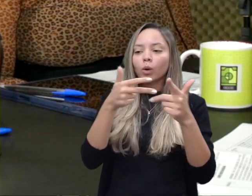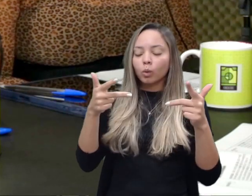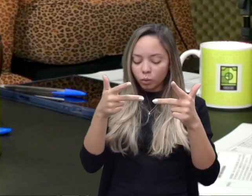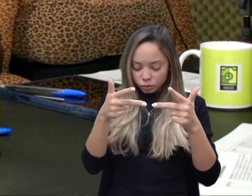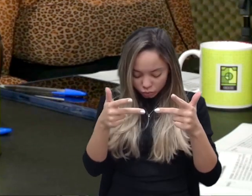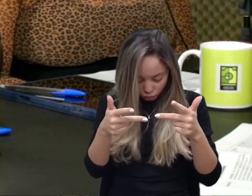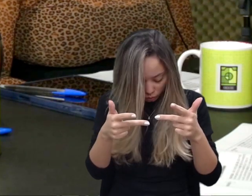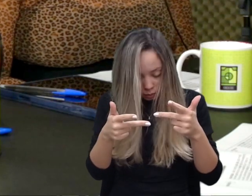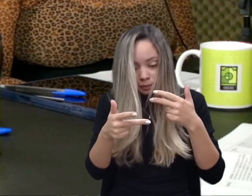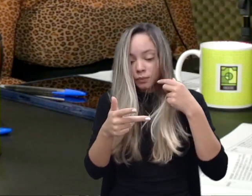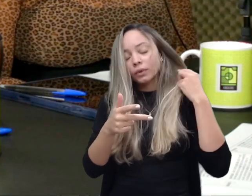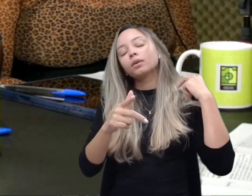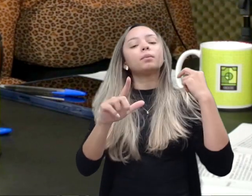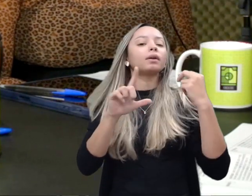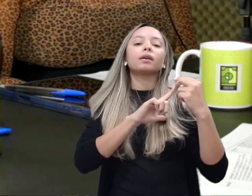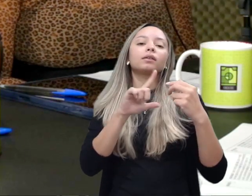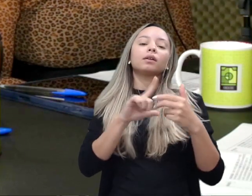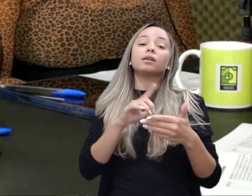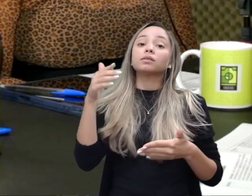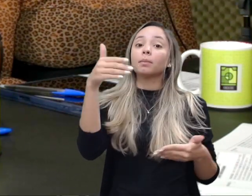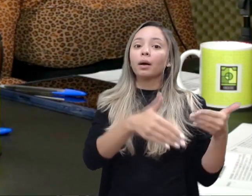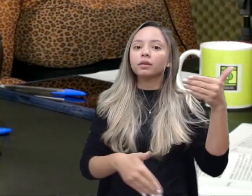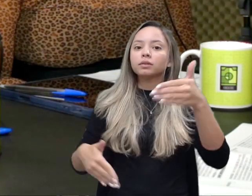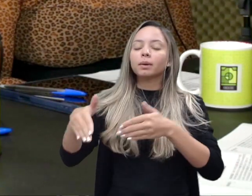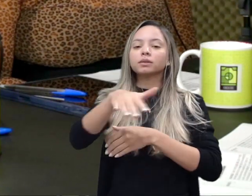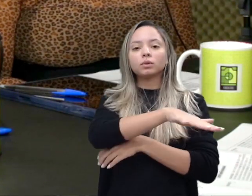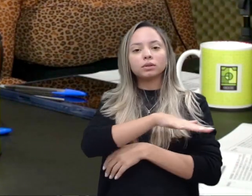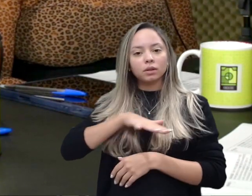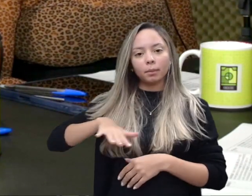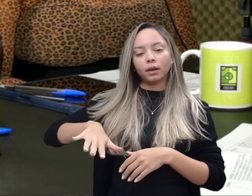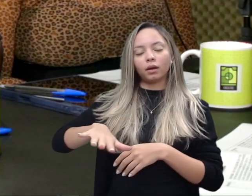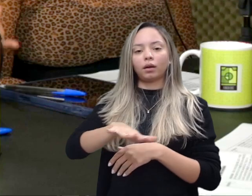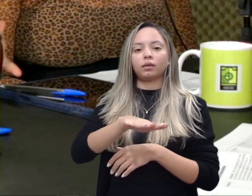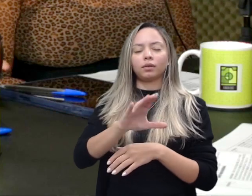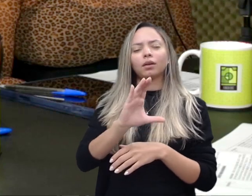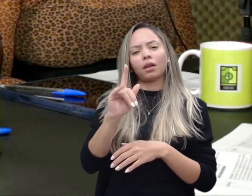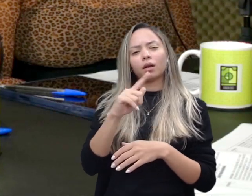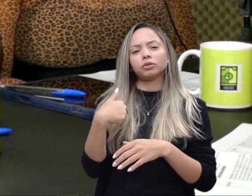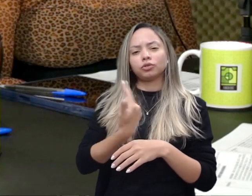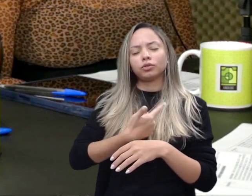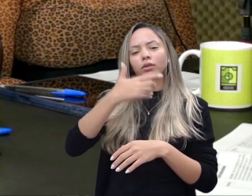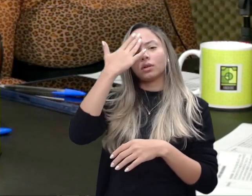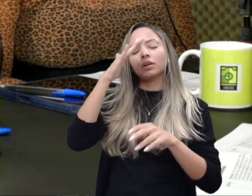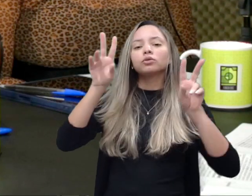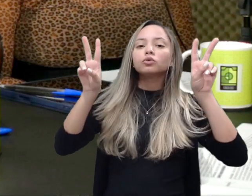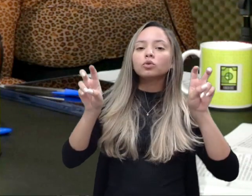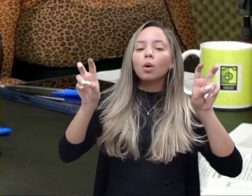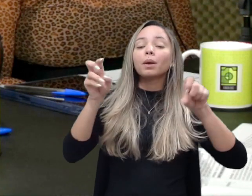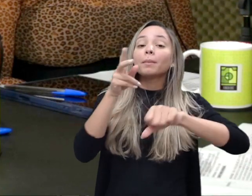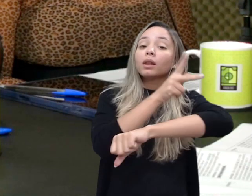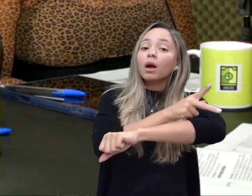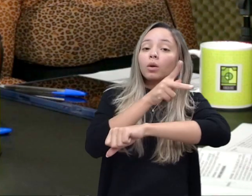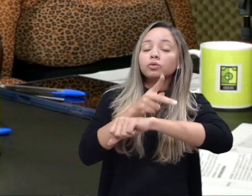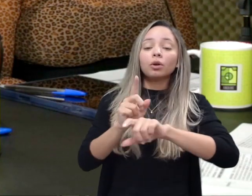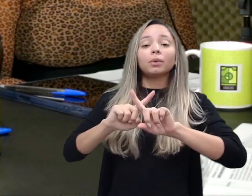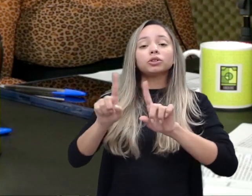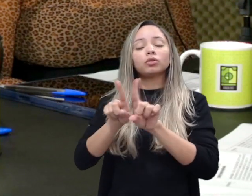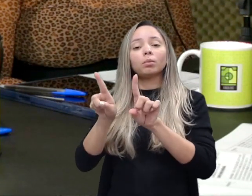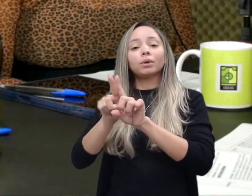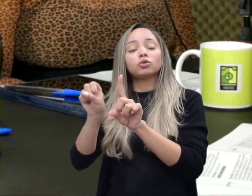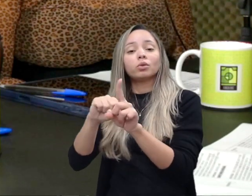tenha essa plena participação nesse ambiente. A gente fala da aprendizagem pedagógica e da aprendizagem social, da importância